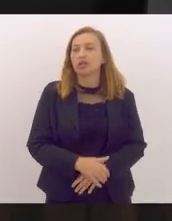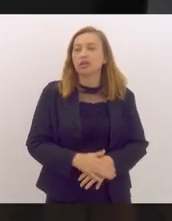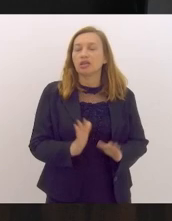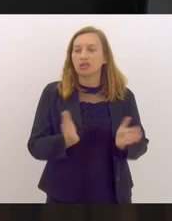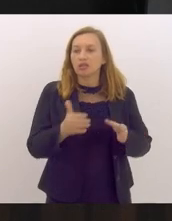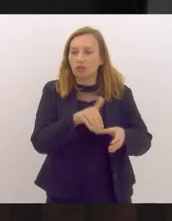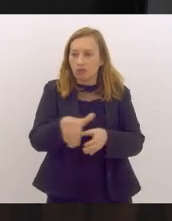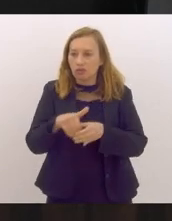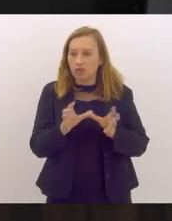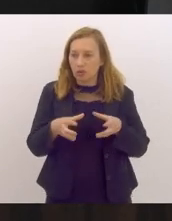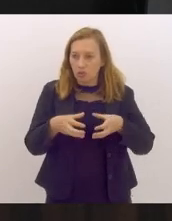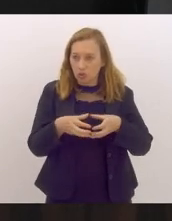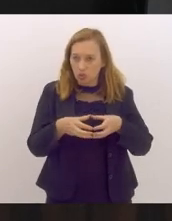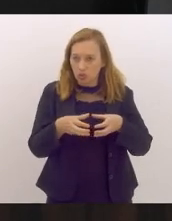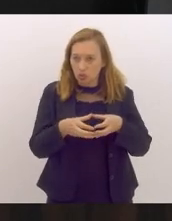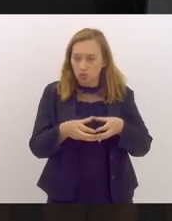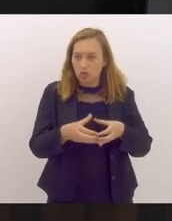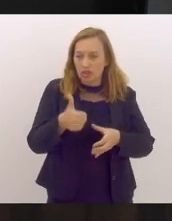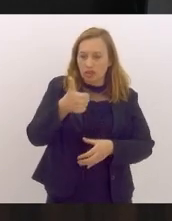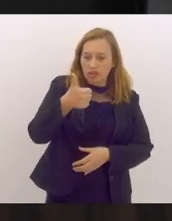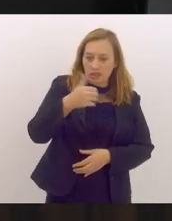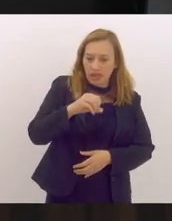votar em conjunto. O